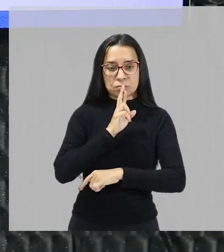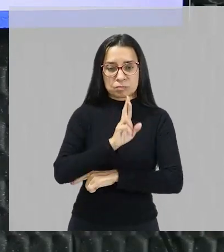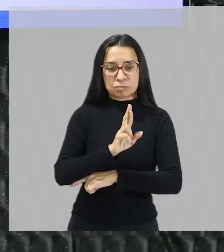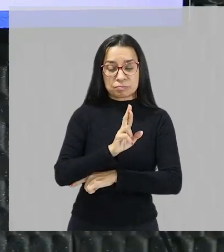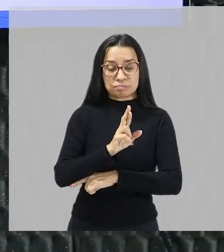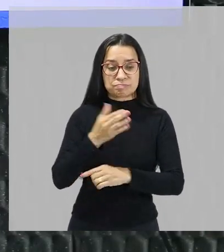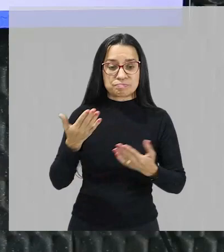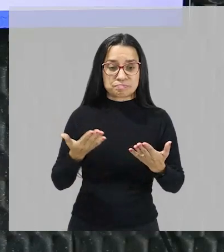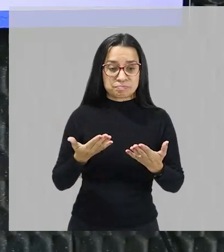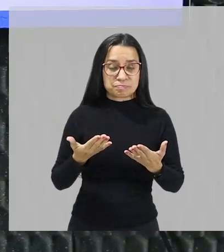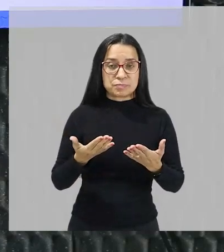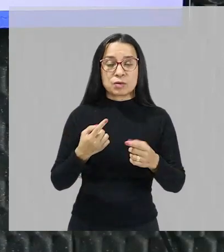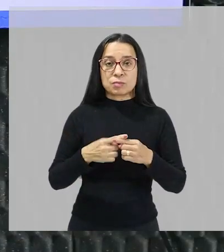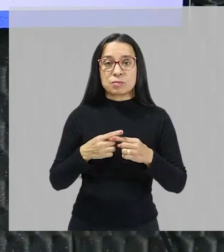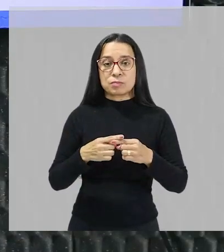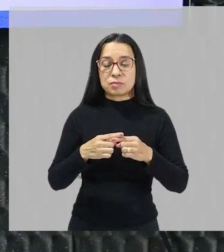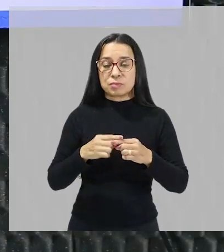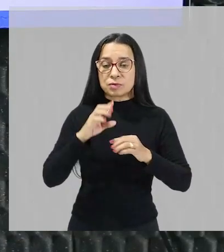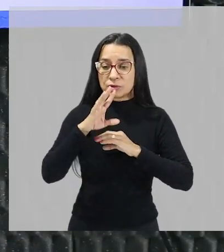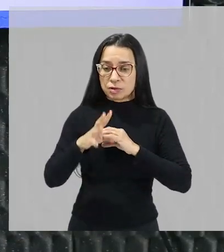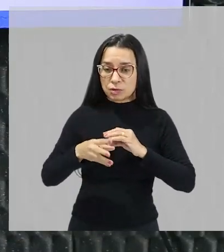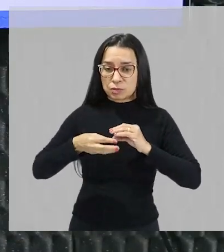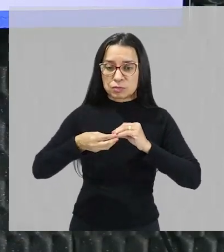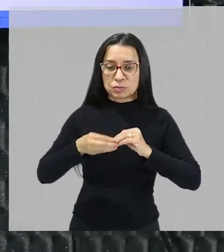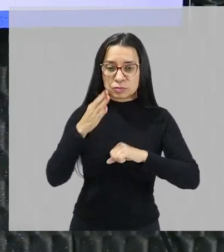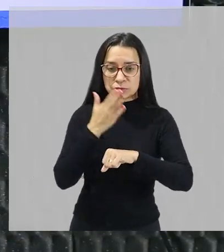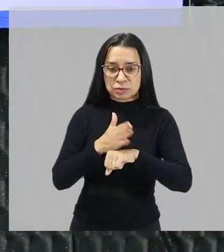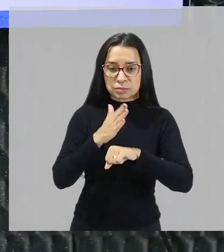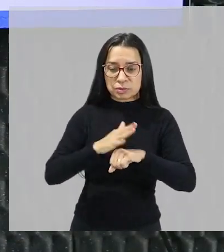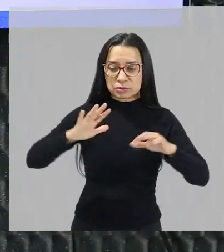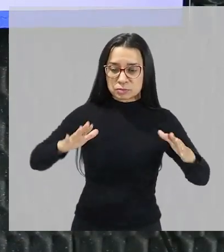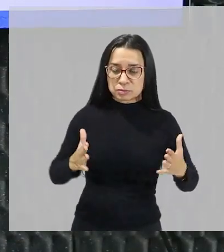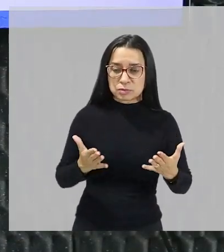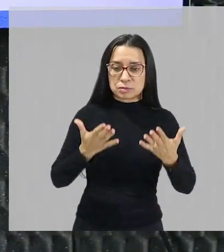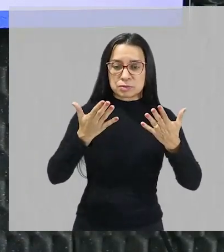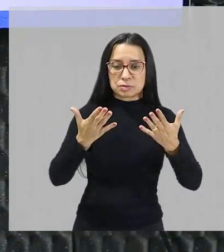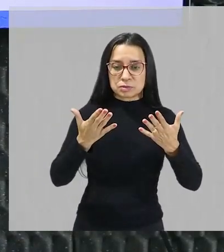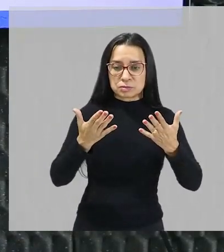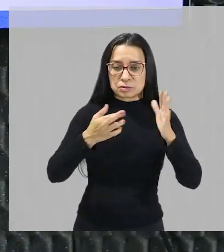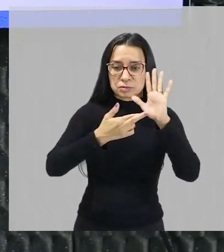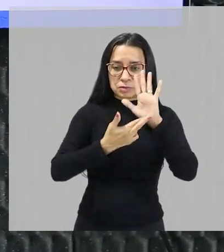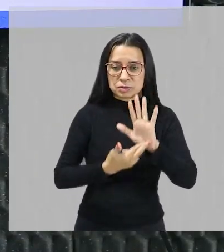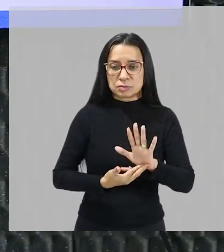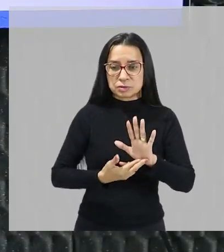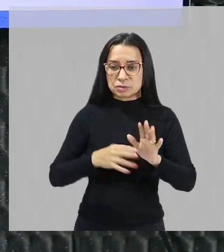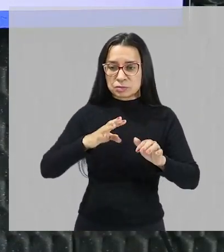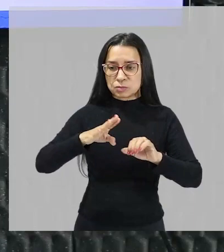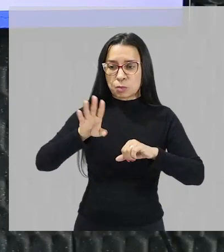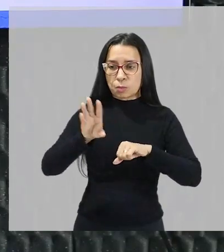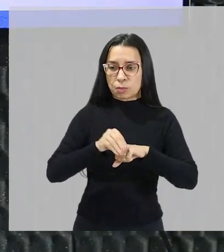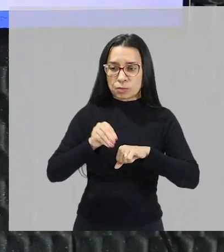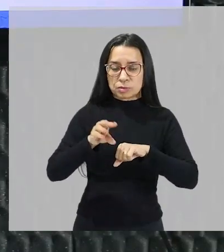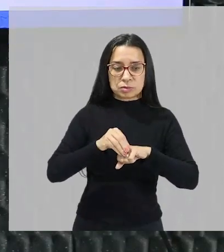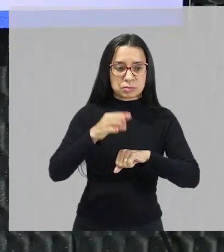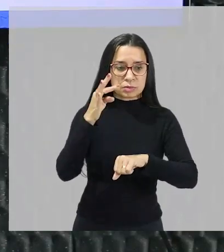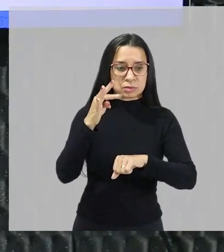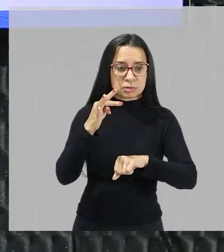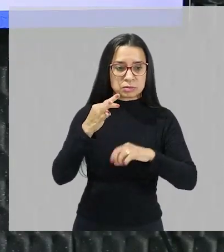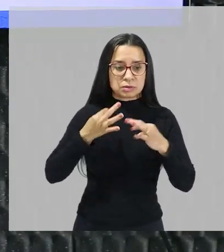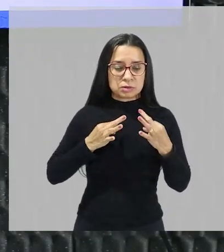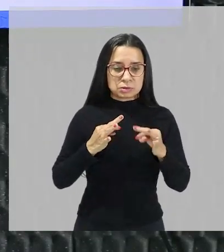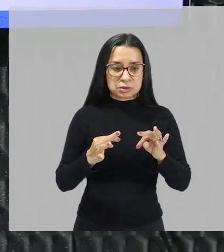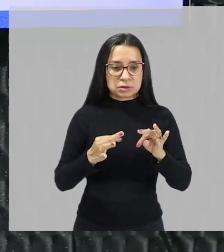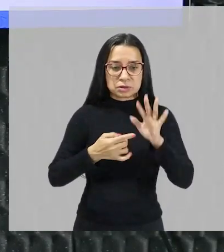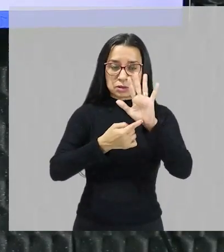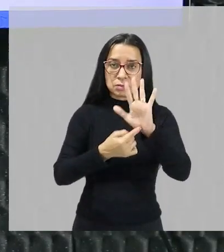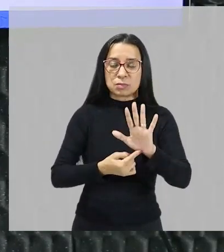agora, porque ela reúne a questão das práticas, das celebrações, das representações, do conhecimento, das técnicas que